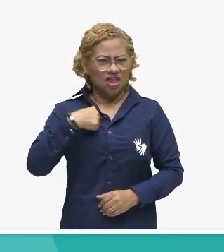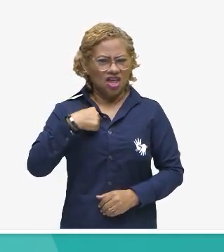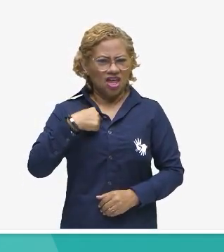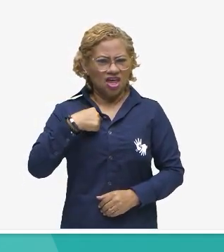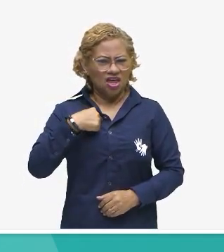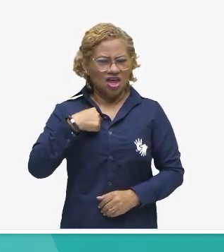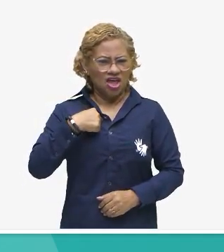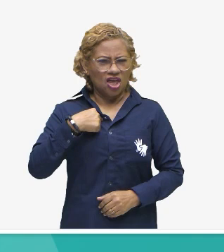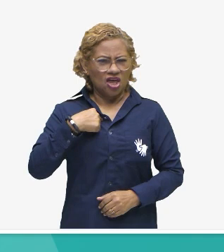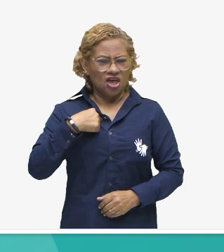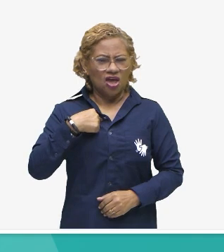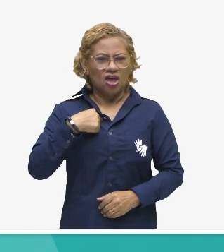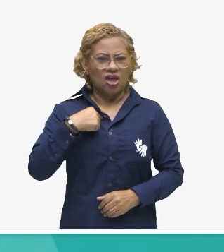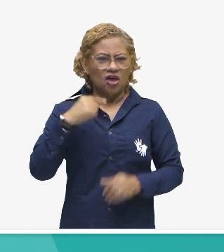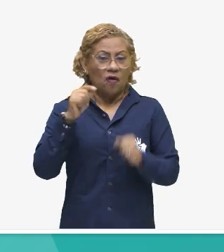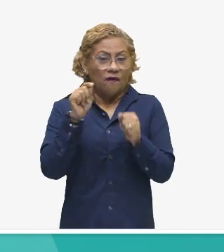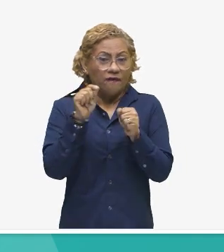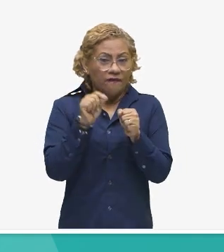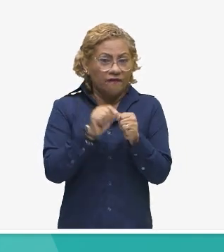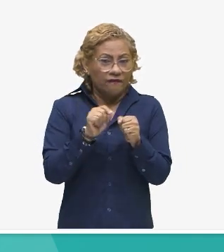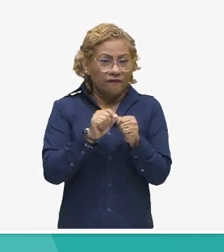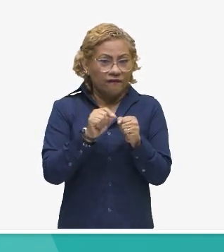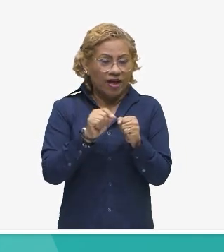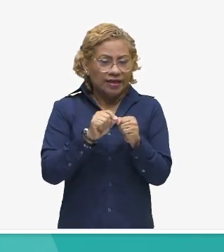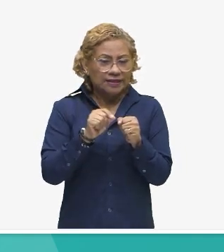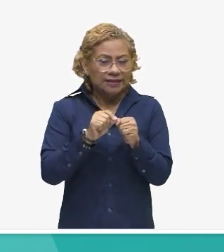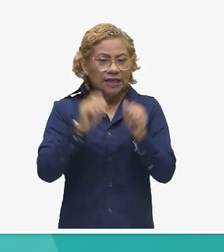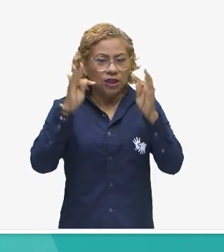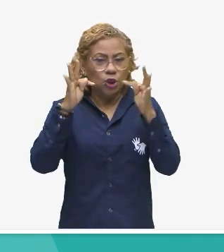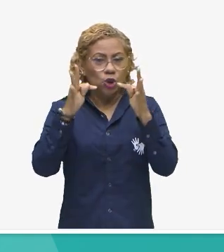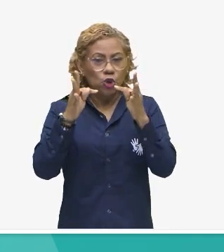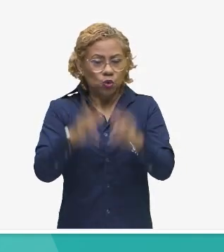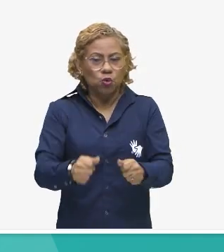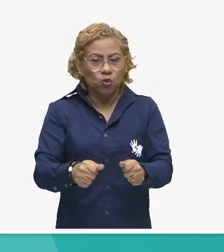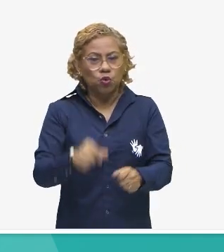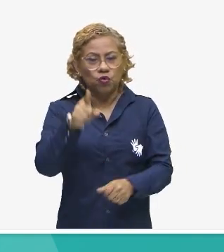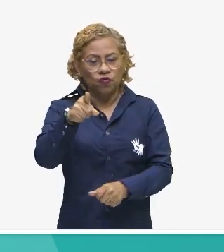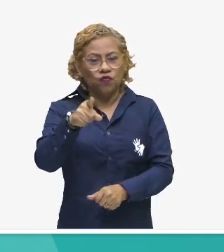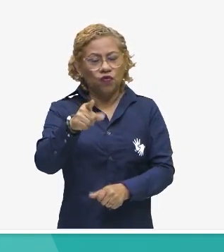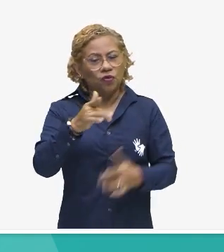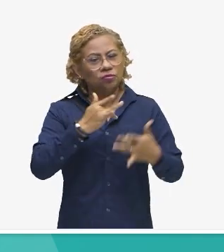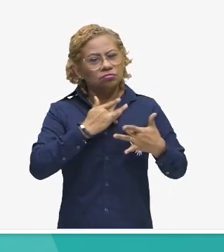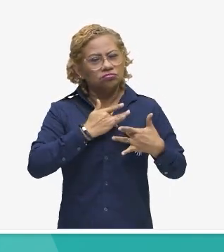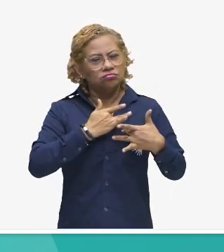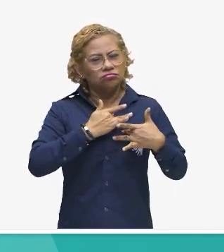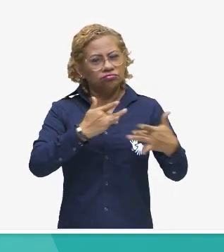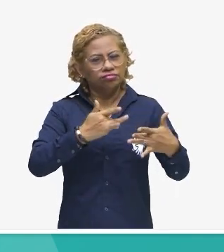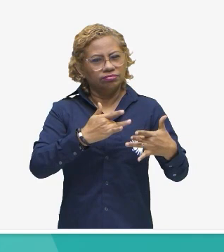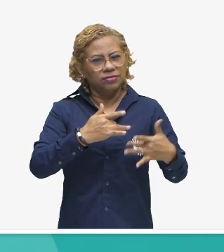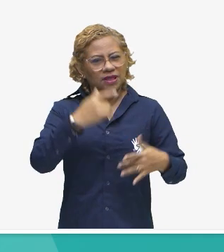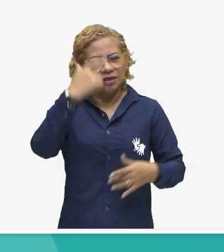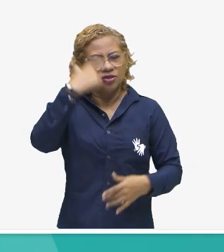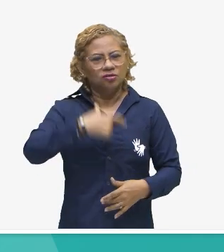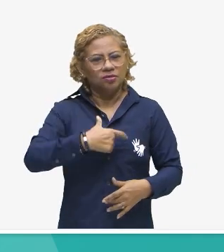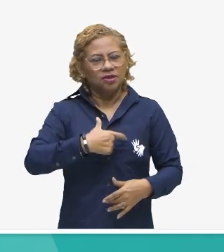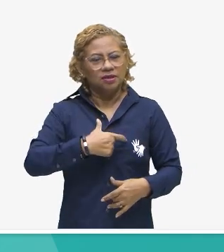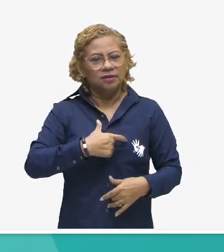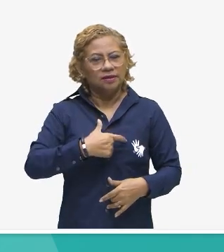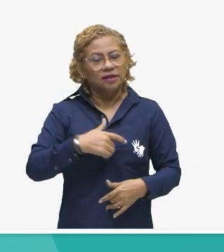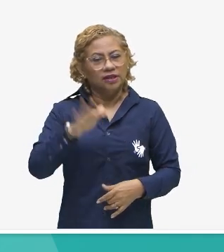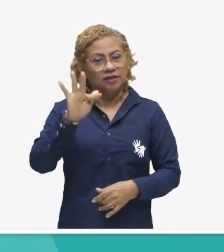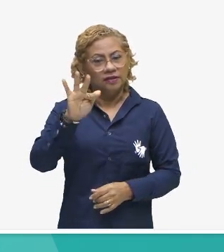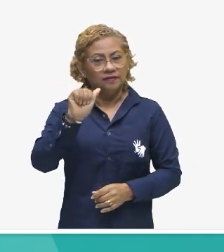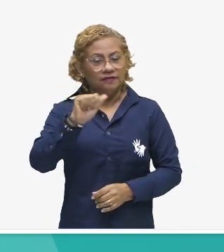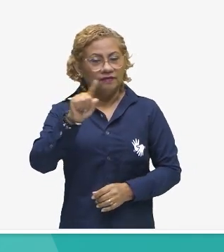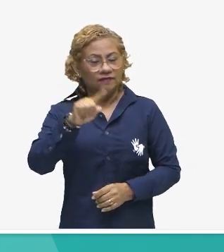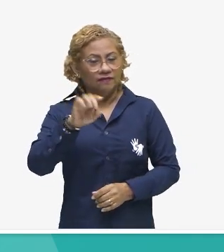a ideia é que ainda está acontecendo, né? No momento da minha fala, eu ainda estou